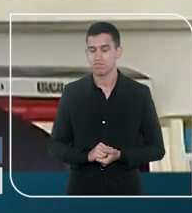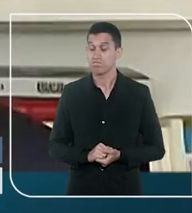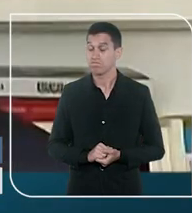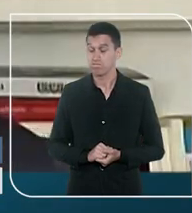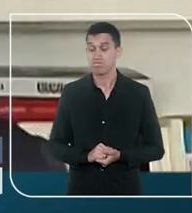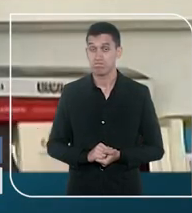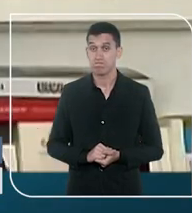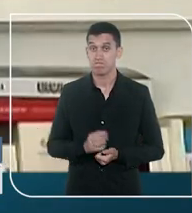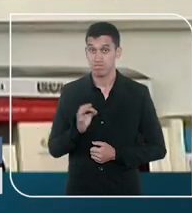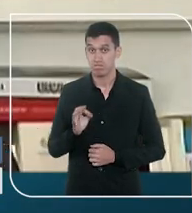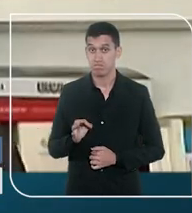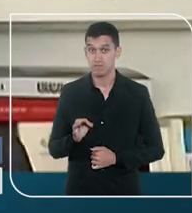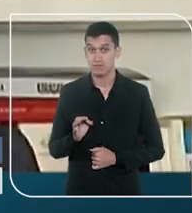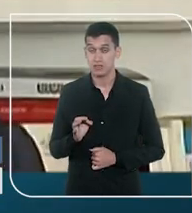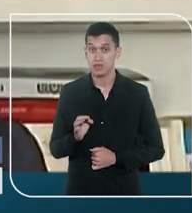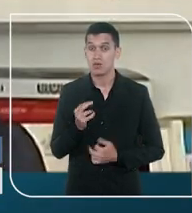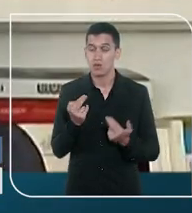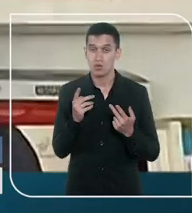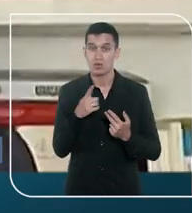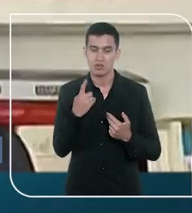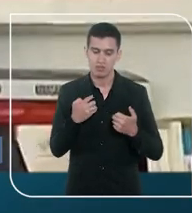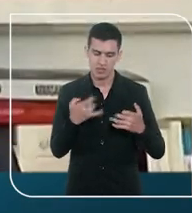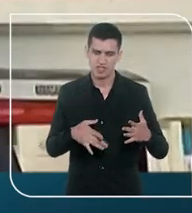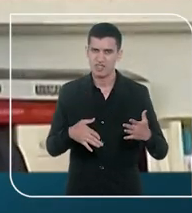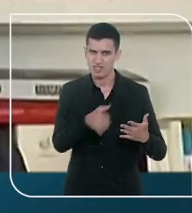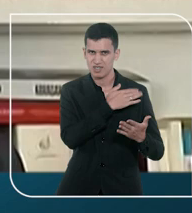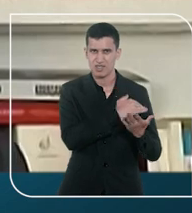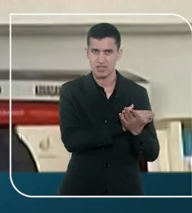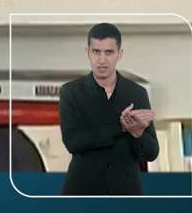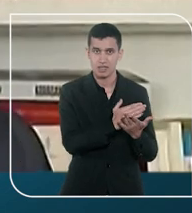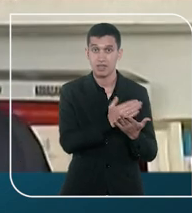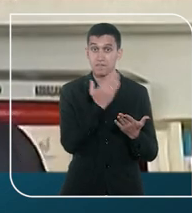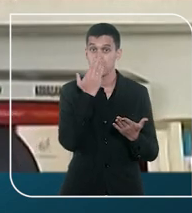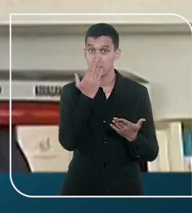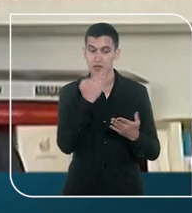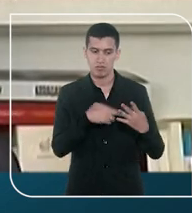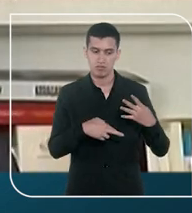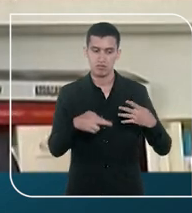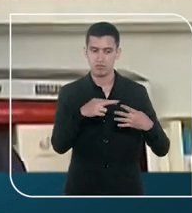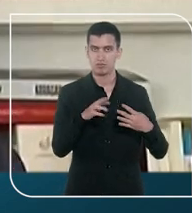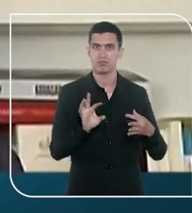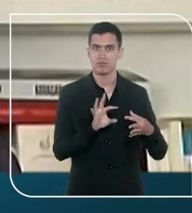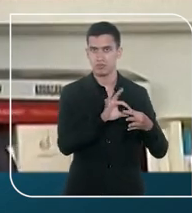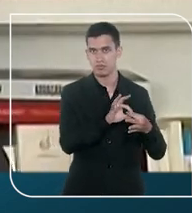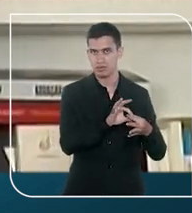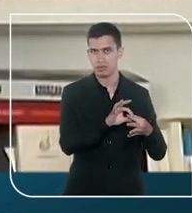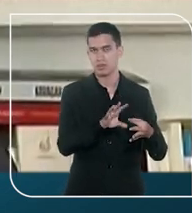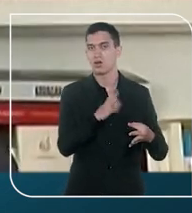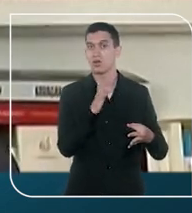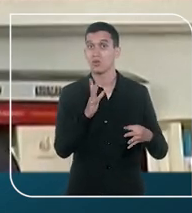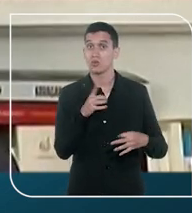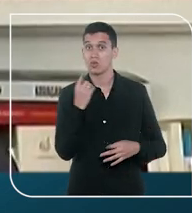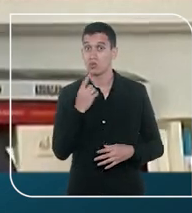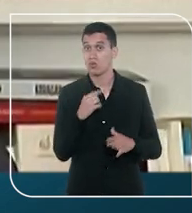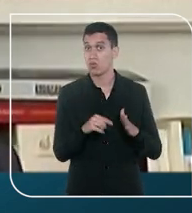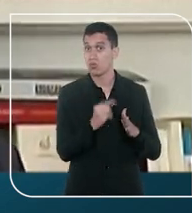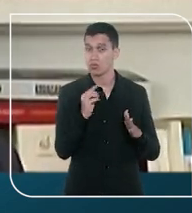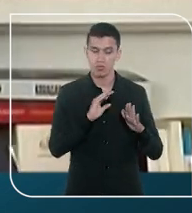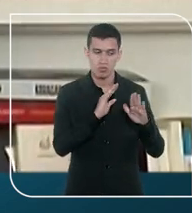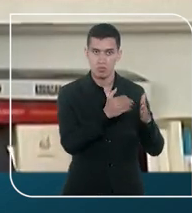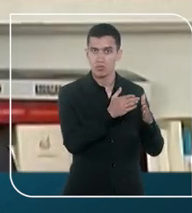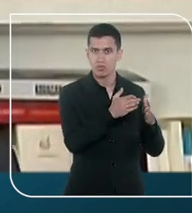Perfeito, Fátima. Bom, como nós falamos no início, nós estamos diante de um recurso de fundamentação vinculada, né? Então, nosso único objetivo vai